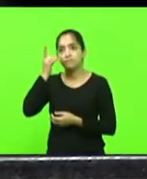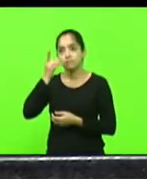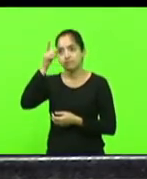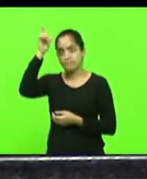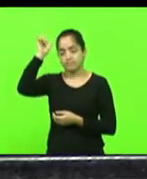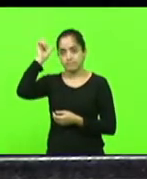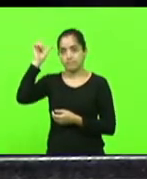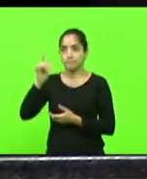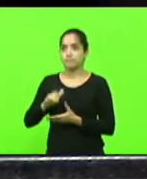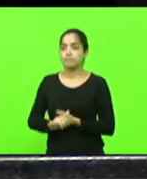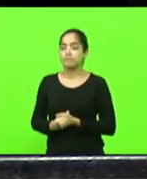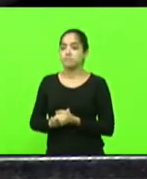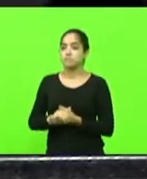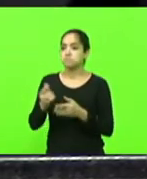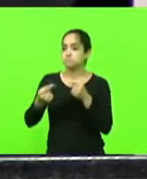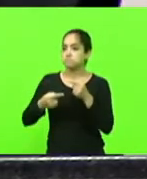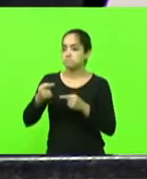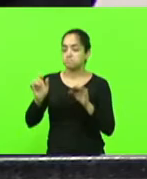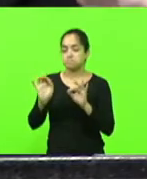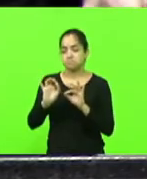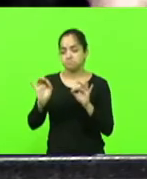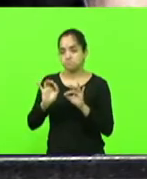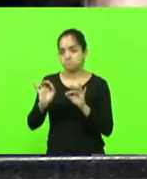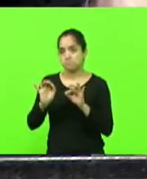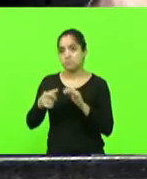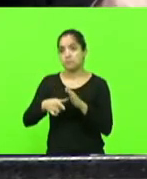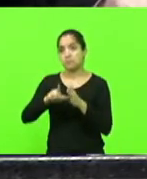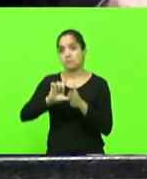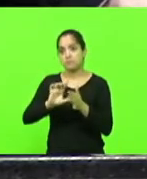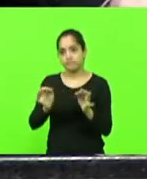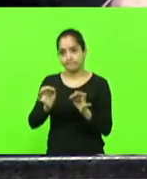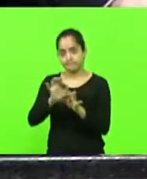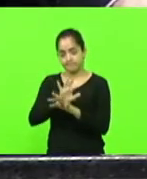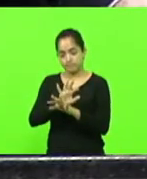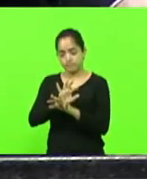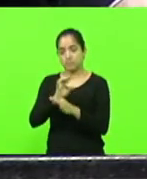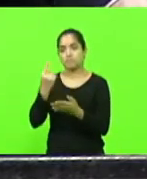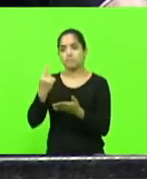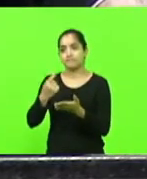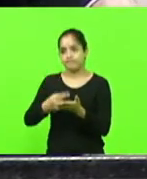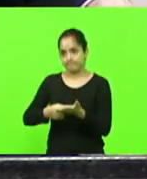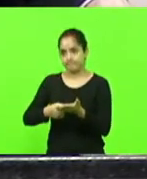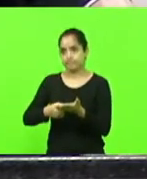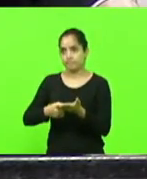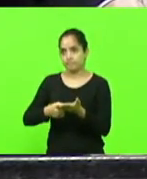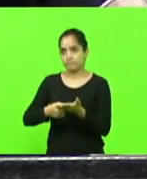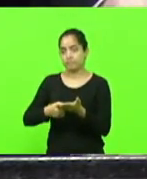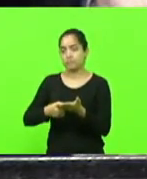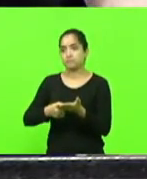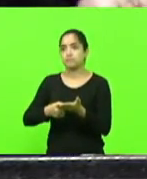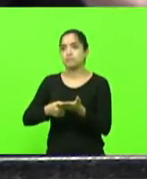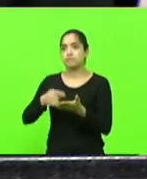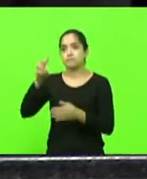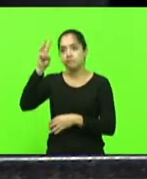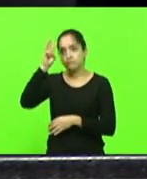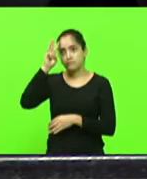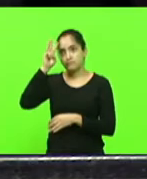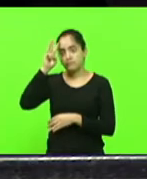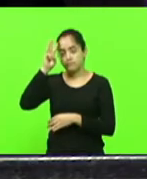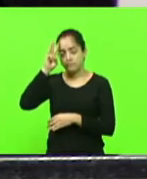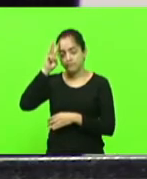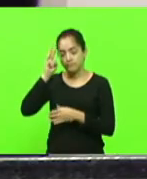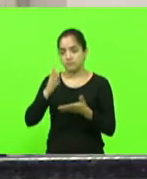Lima. Nada mais havendo, o senhor presidente, antes de encerrar a sessão, convocou outra ordinária para terça-feira no